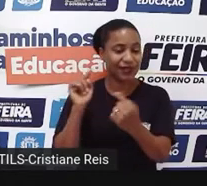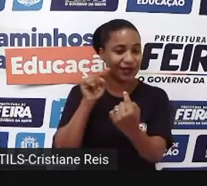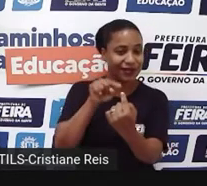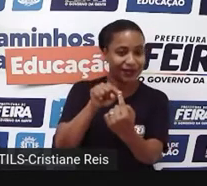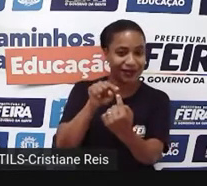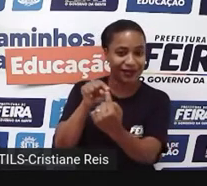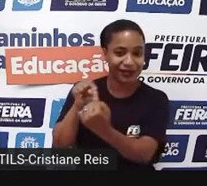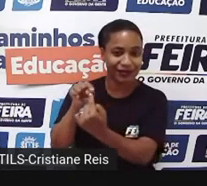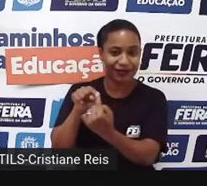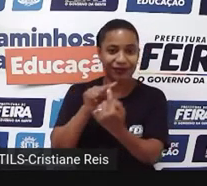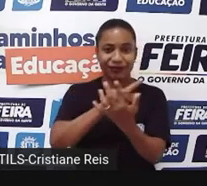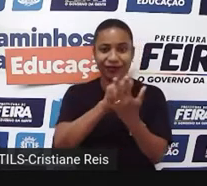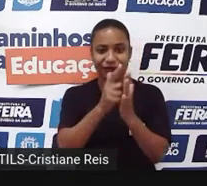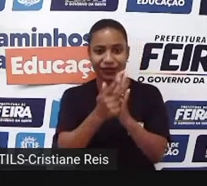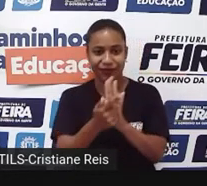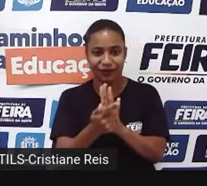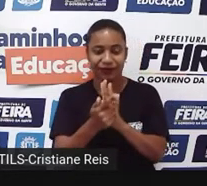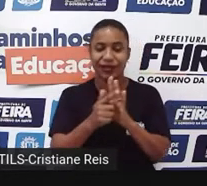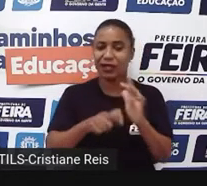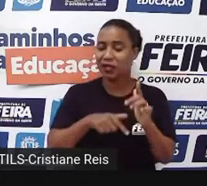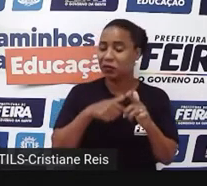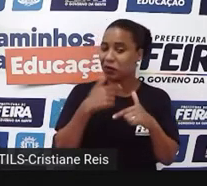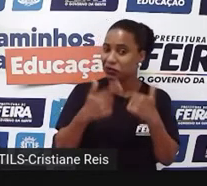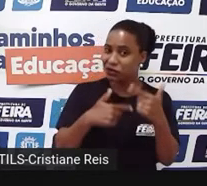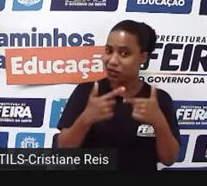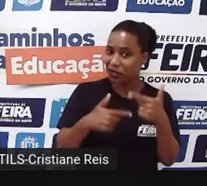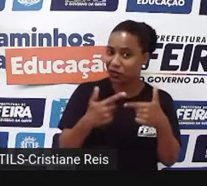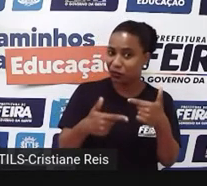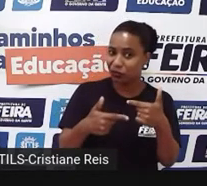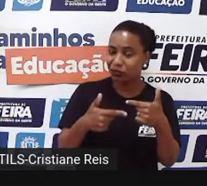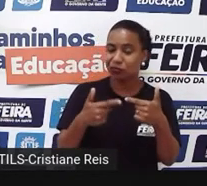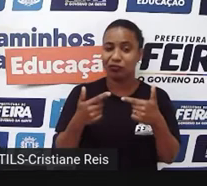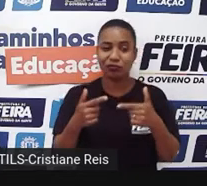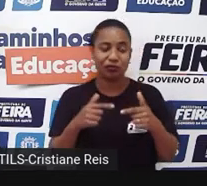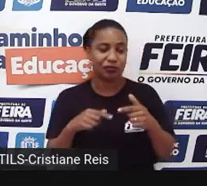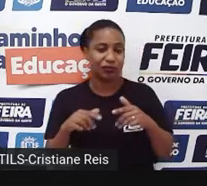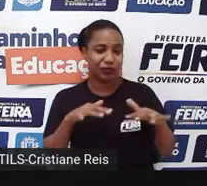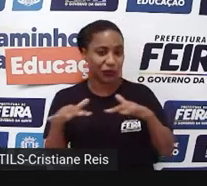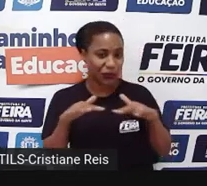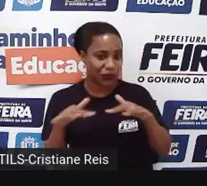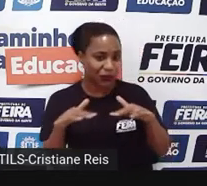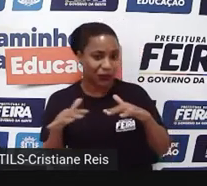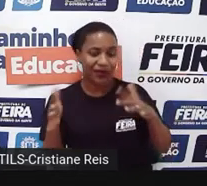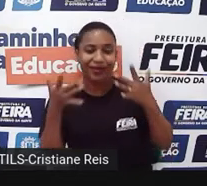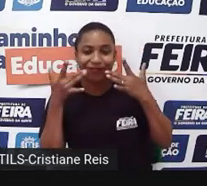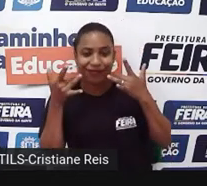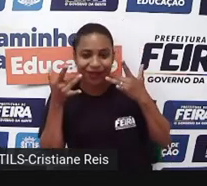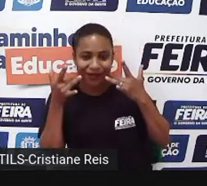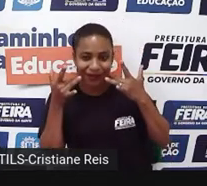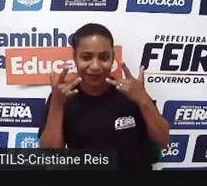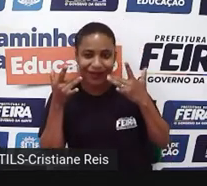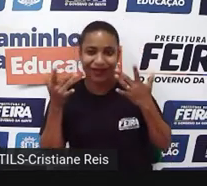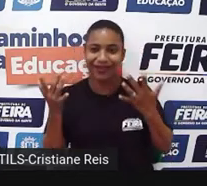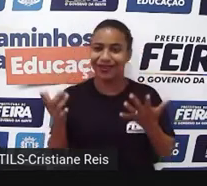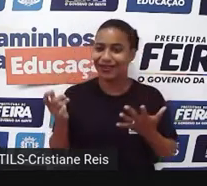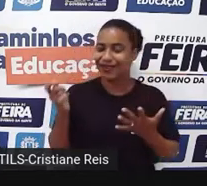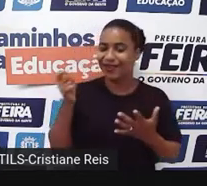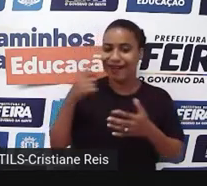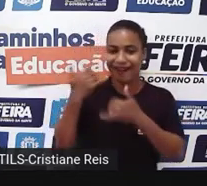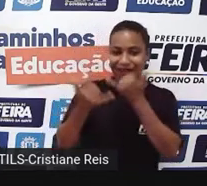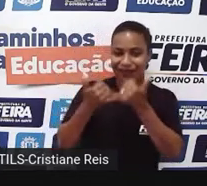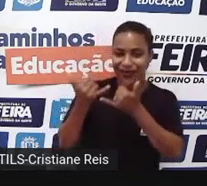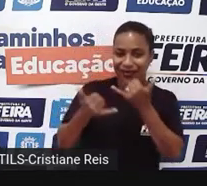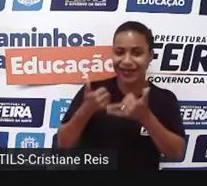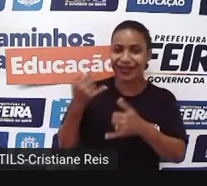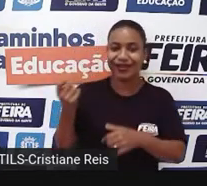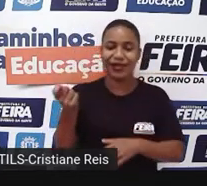gêneros: action, ação, comedy, comédia, drama, drama, adventure, aventura,